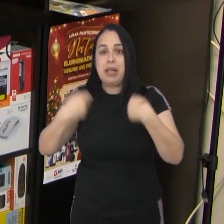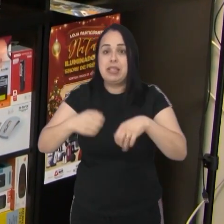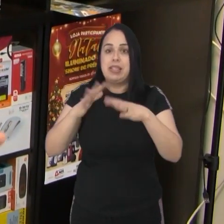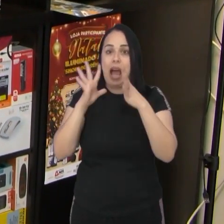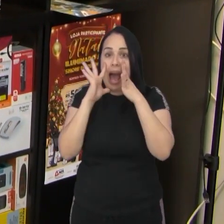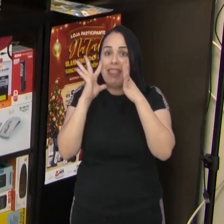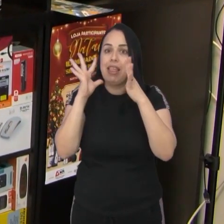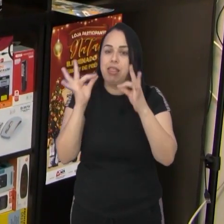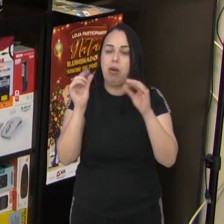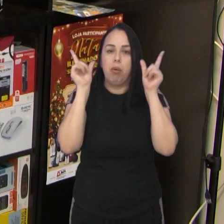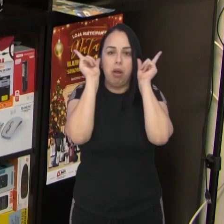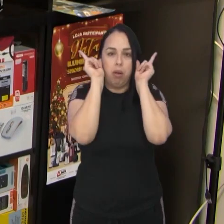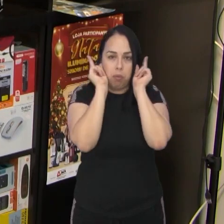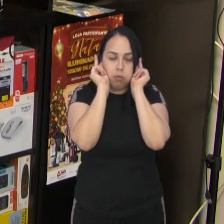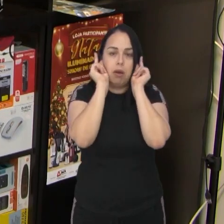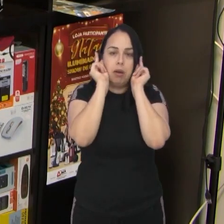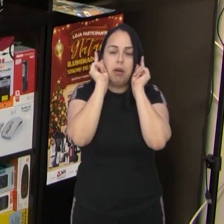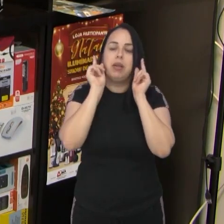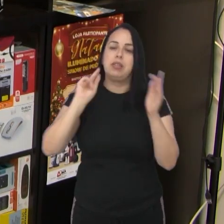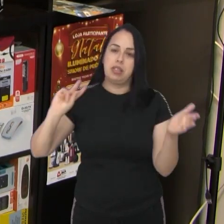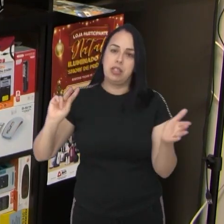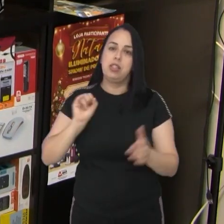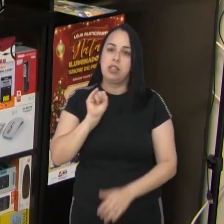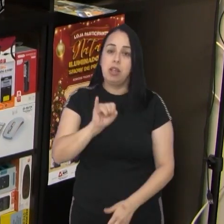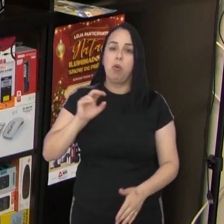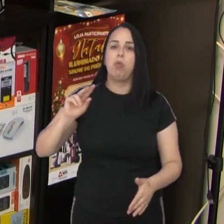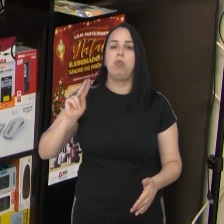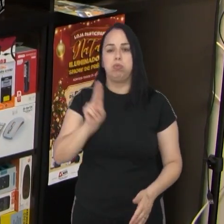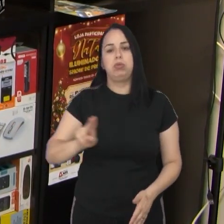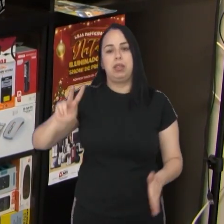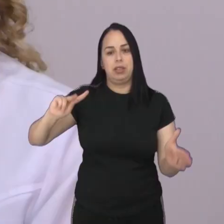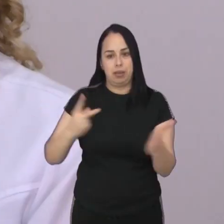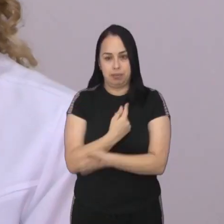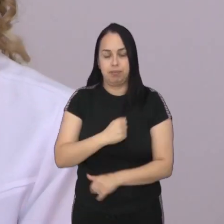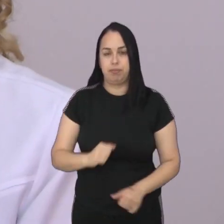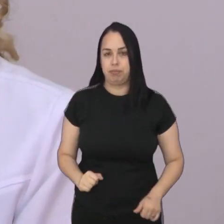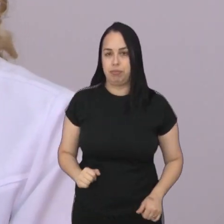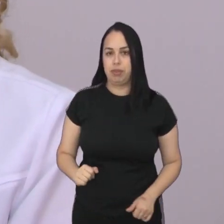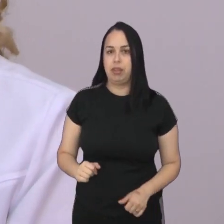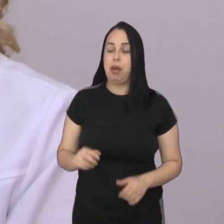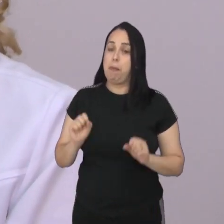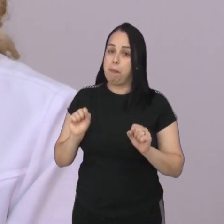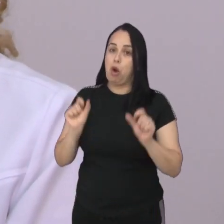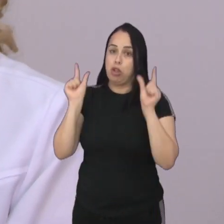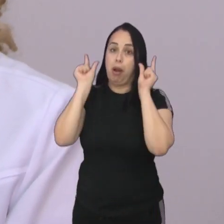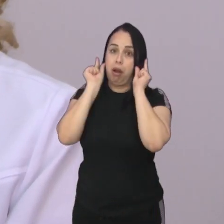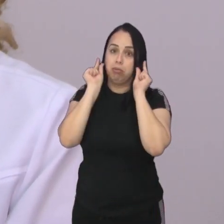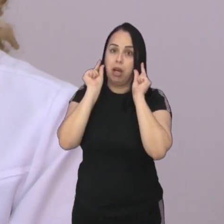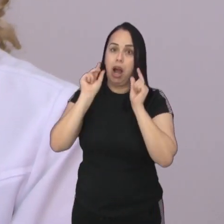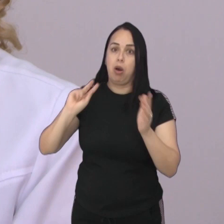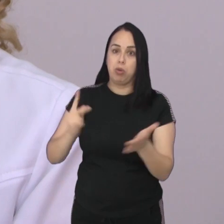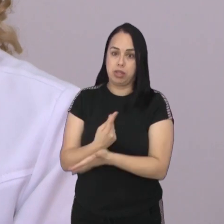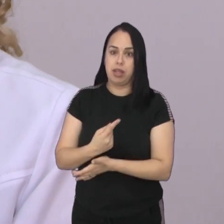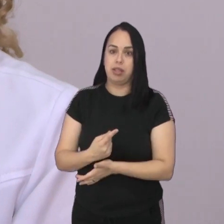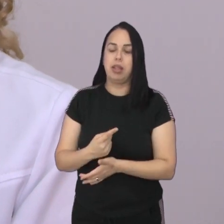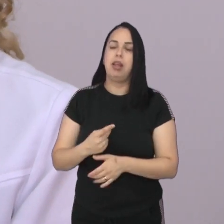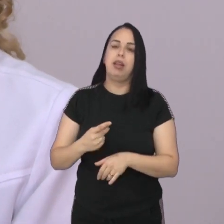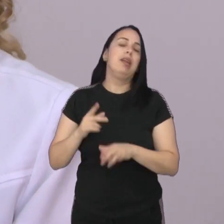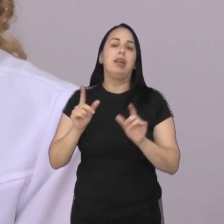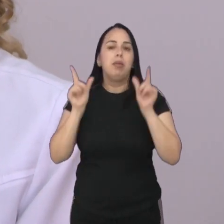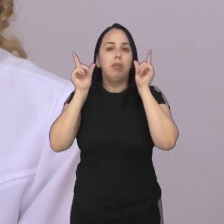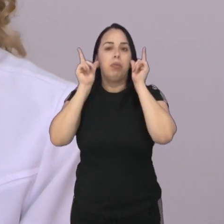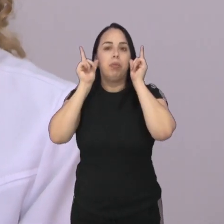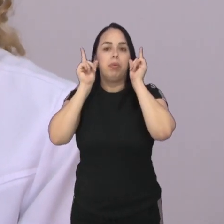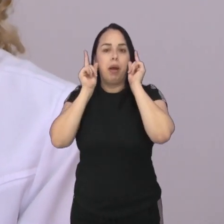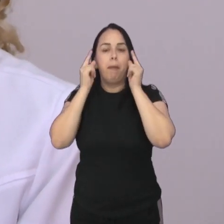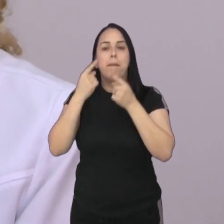recomenda atenção à perda auditiva causada pelo mau uso de fones de ouvido. O malefício que pode acontecer é uma perda auditiva, tá? Existe uma